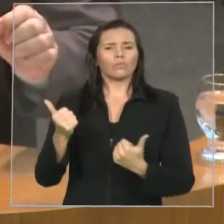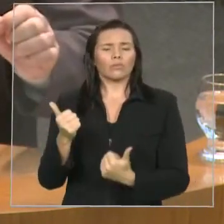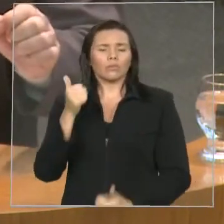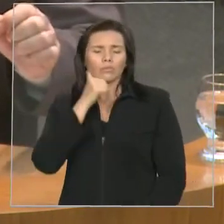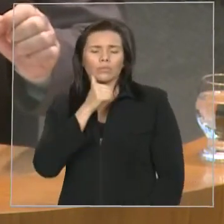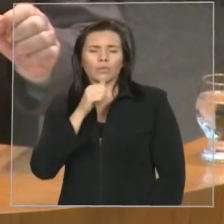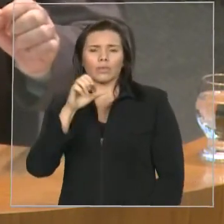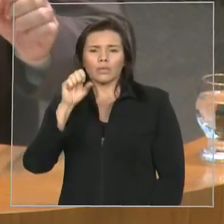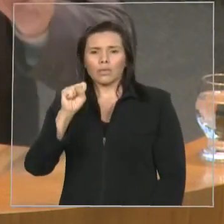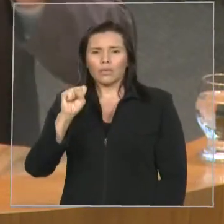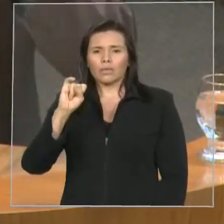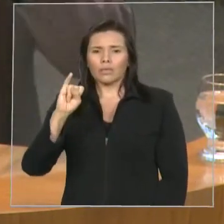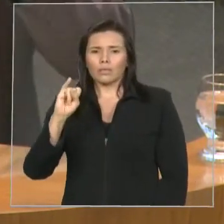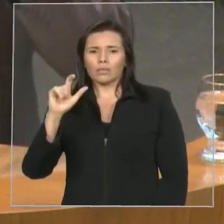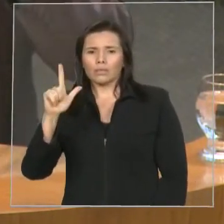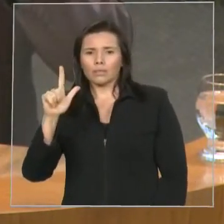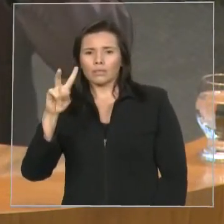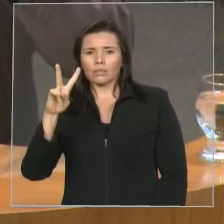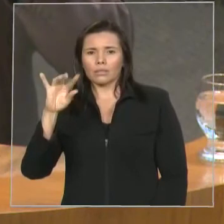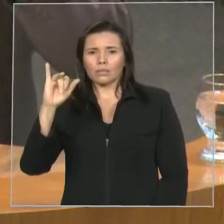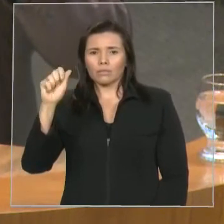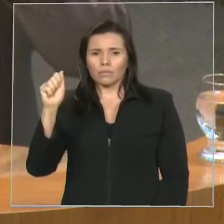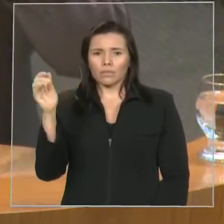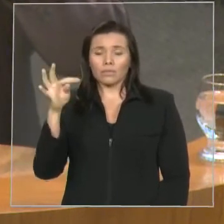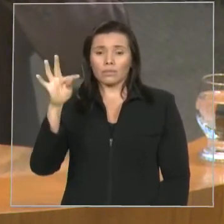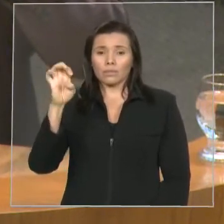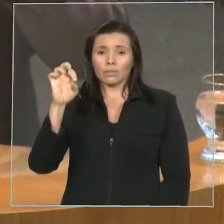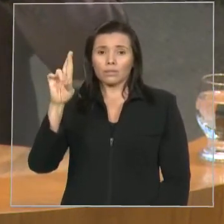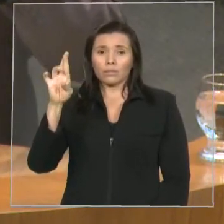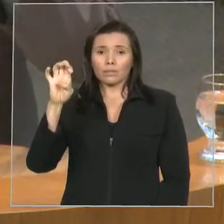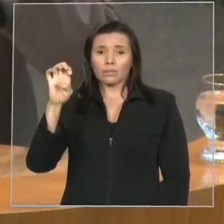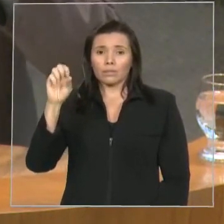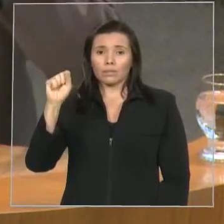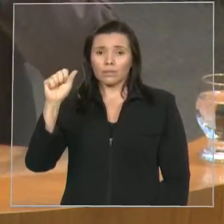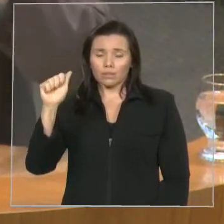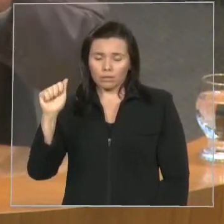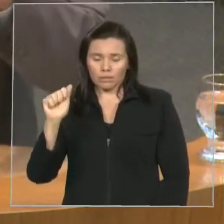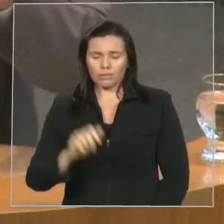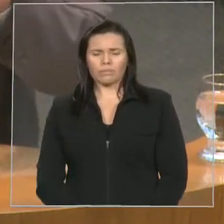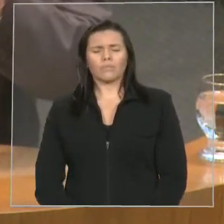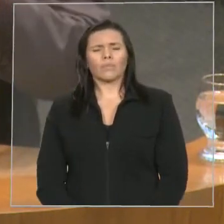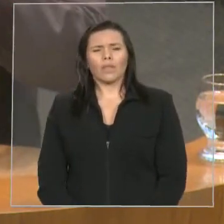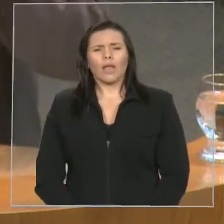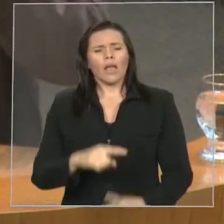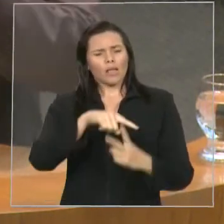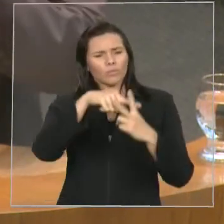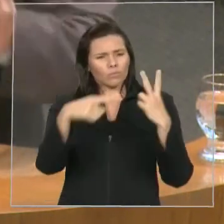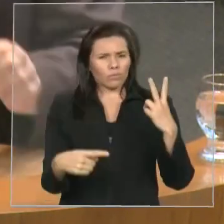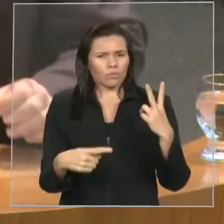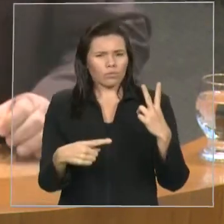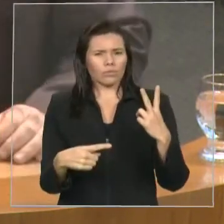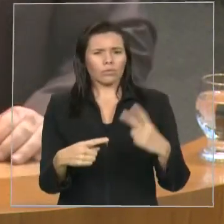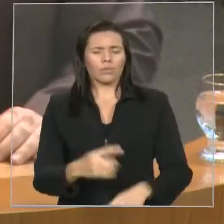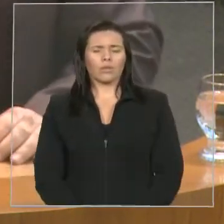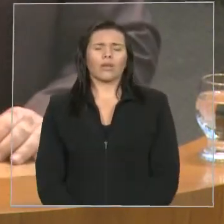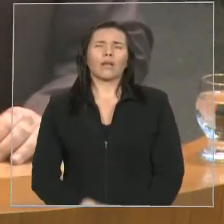possa abençoar esses dois servidores